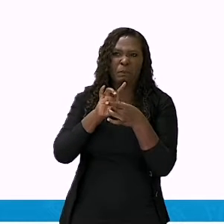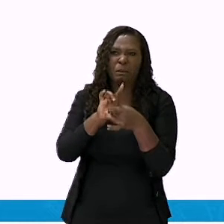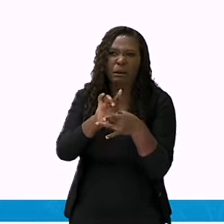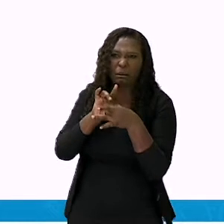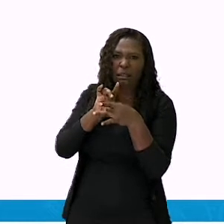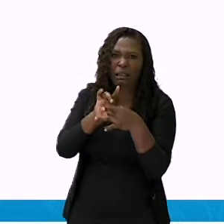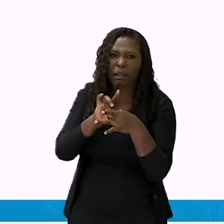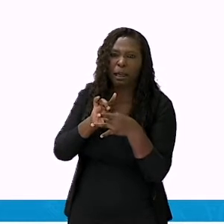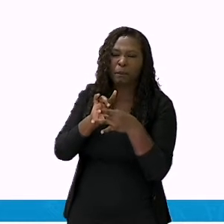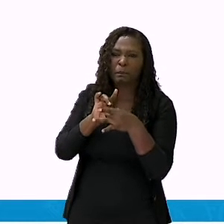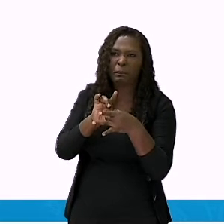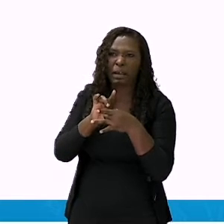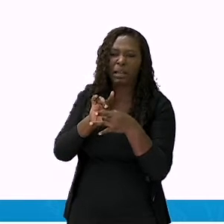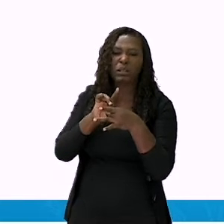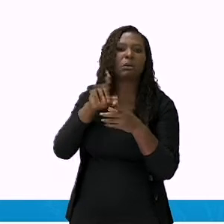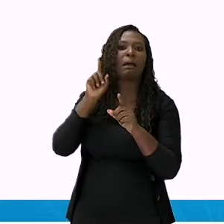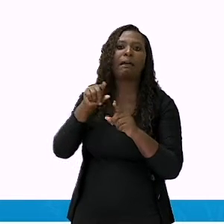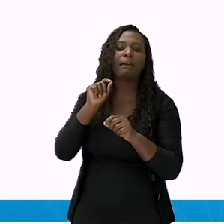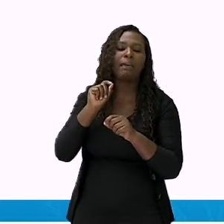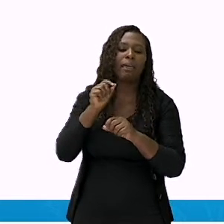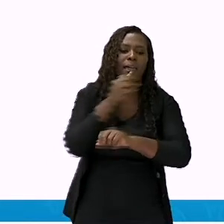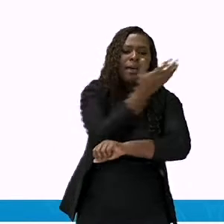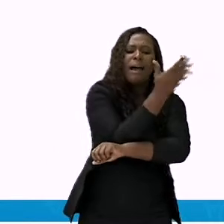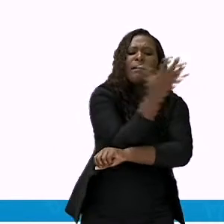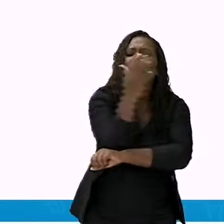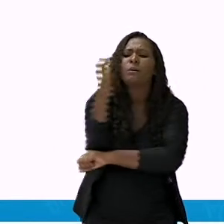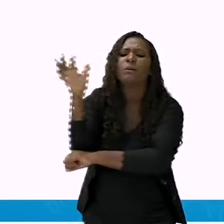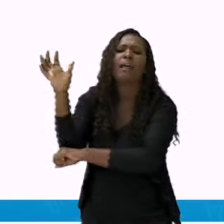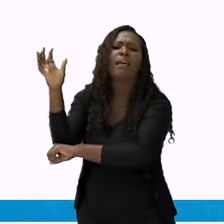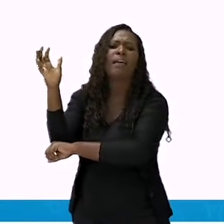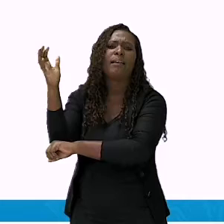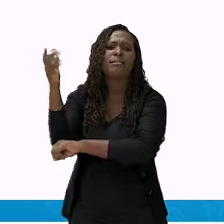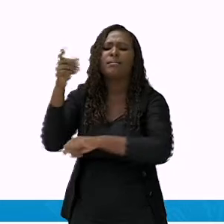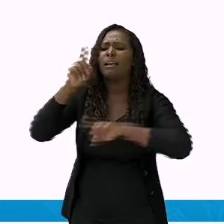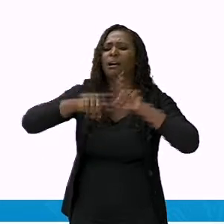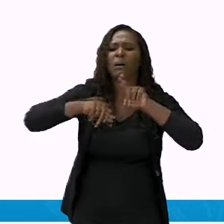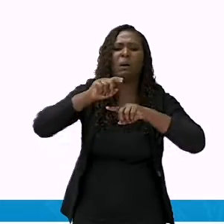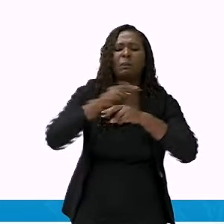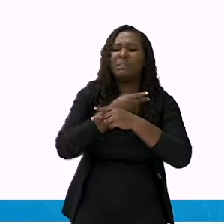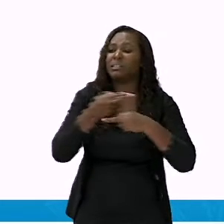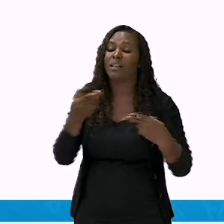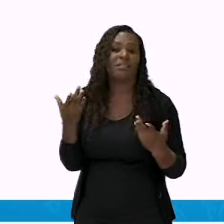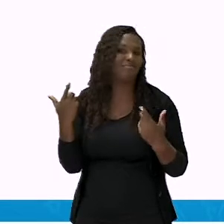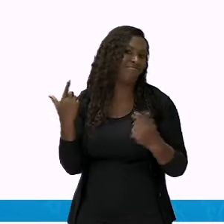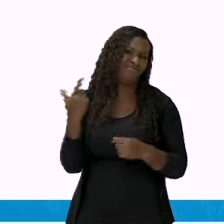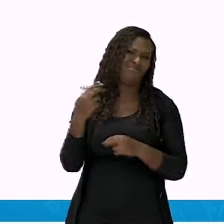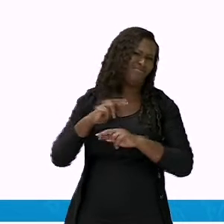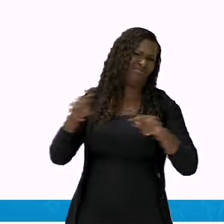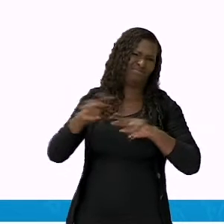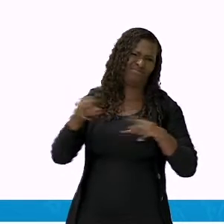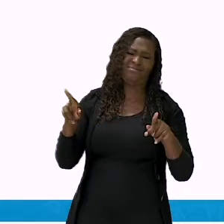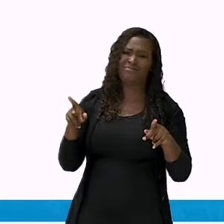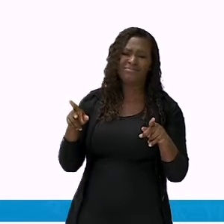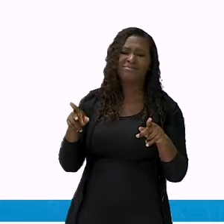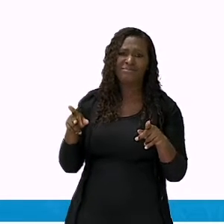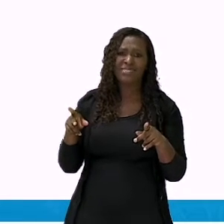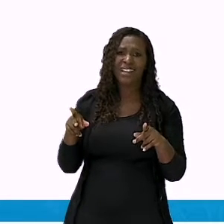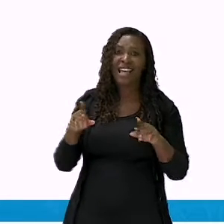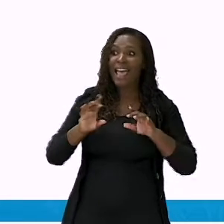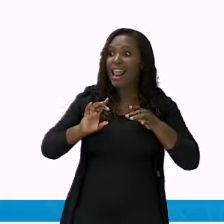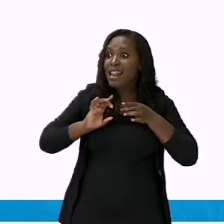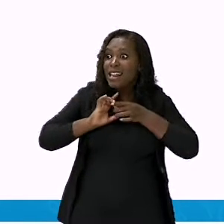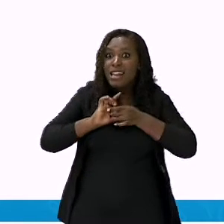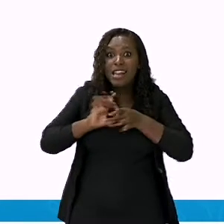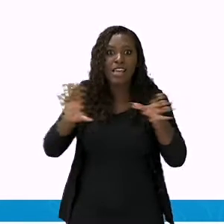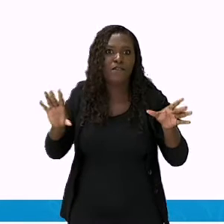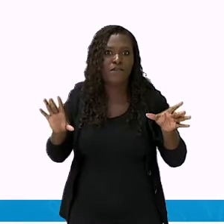a natureza, aquilo que a gente já vê. Ela não tem compromisso com nada disso. No começo, isso chocou